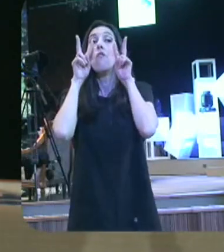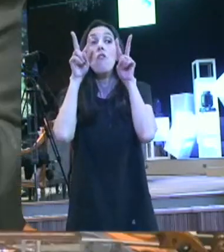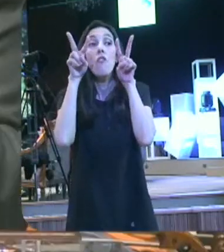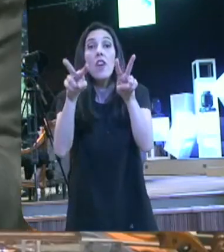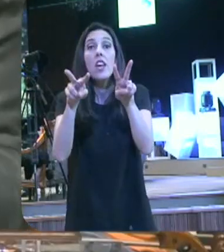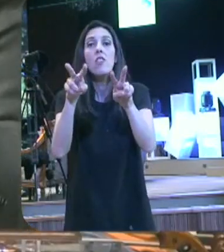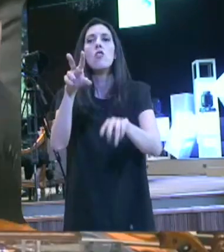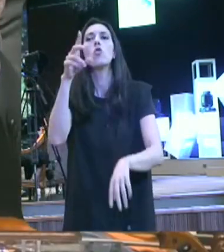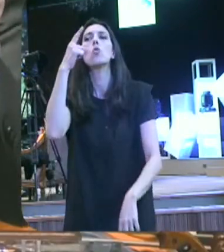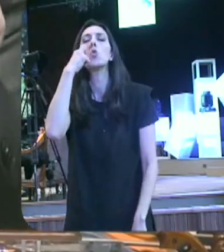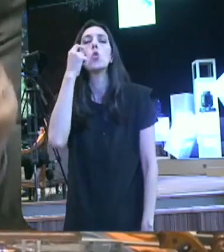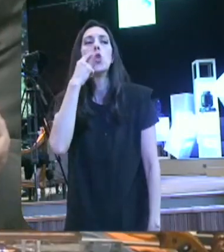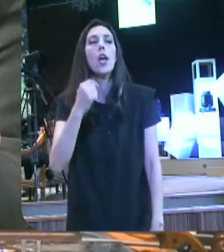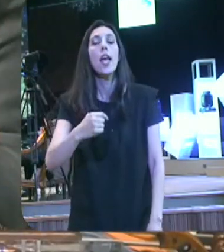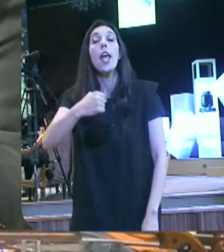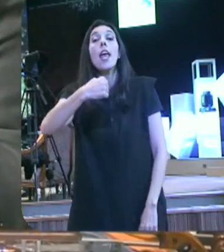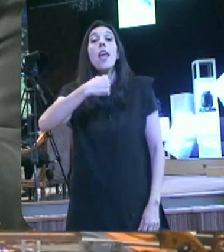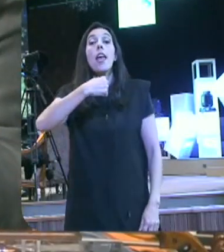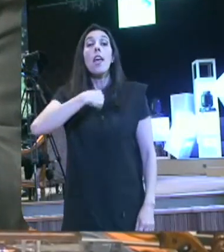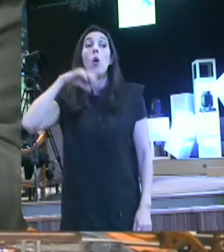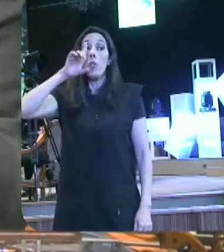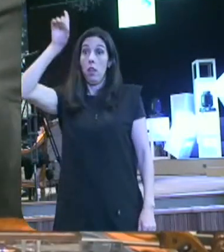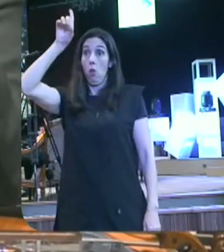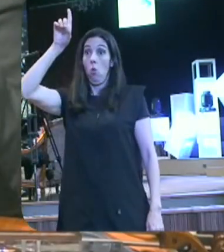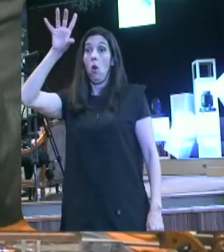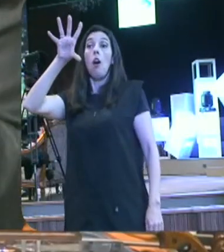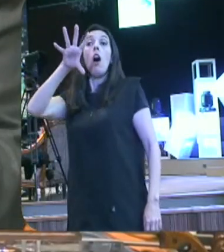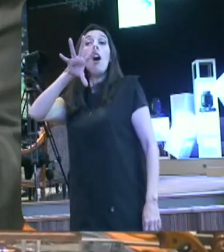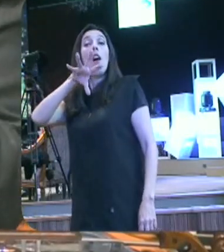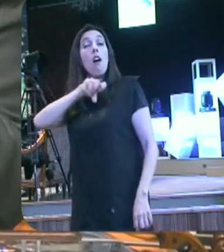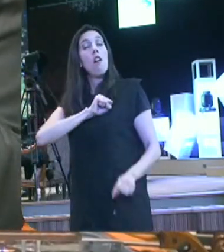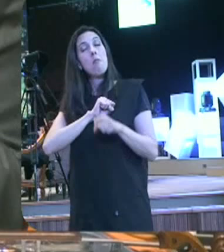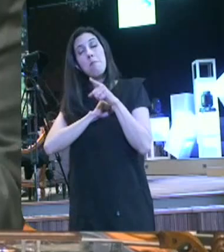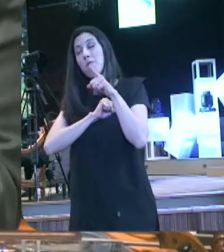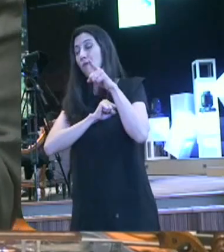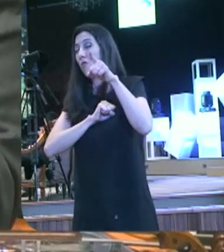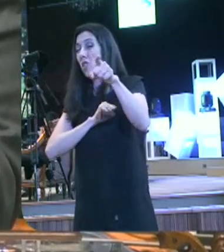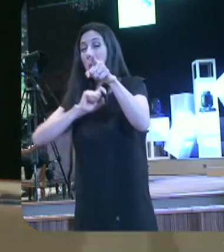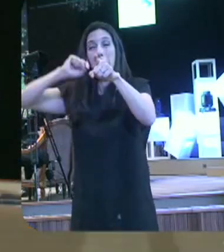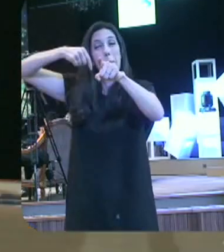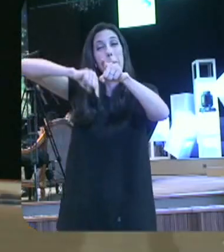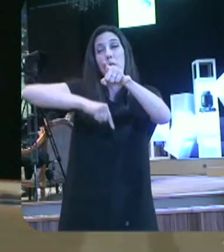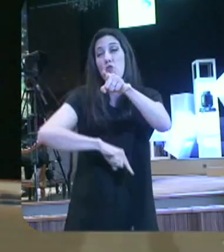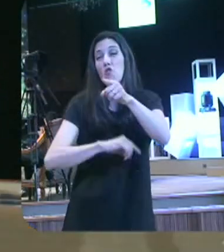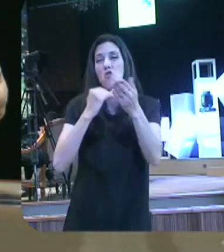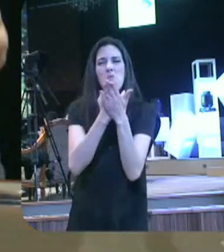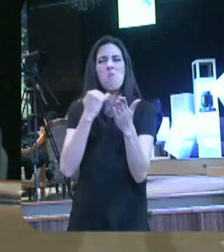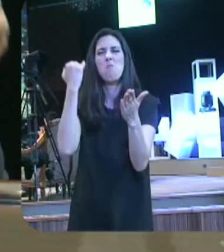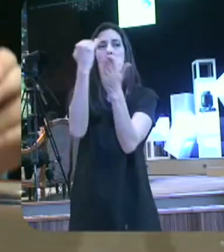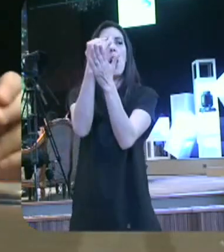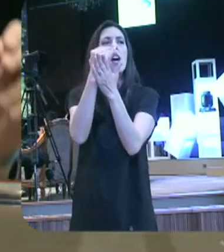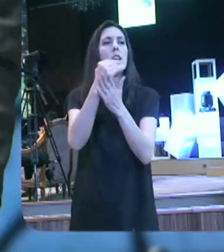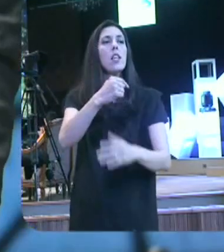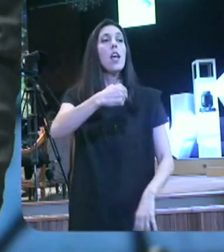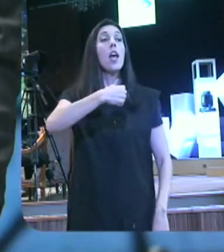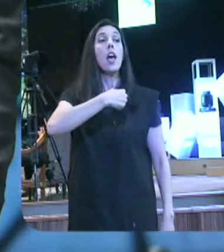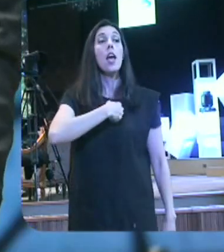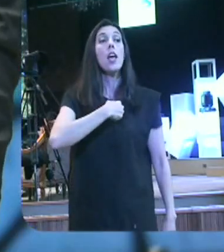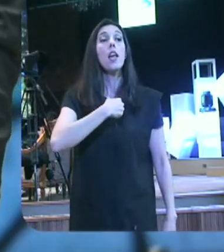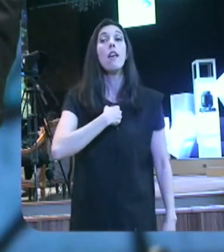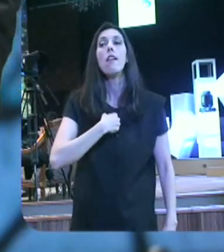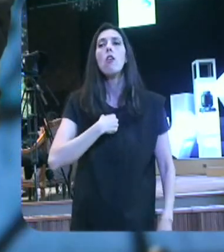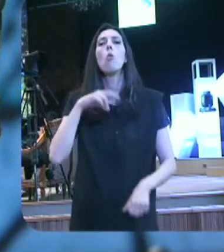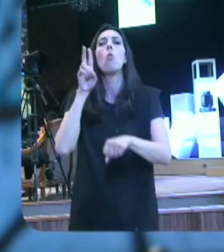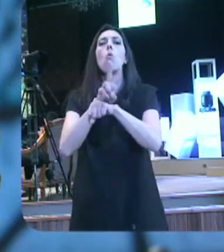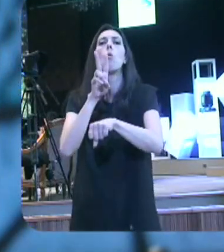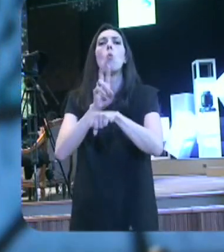Eu amo mais você do que qualquer mãe, porque sou eu quem